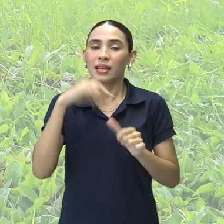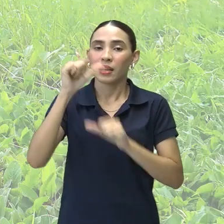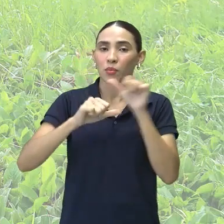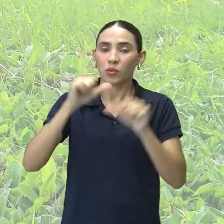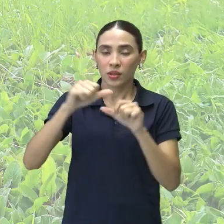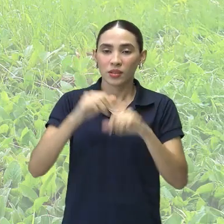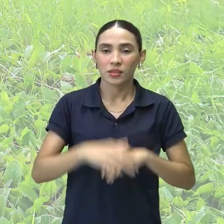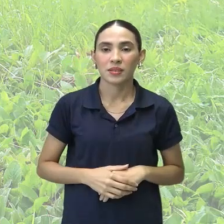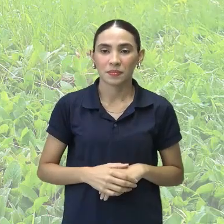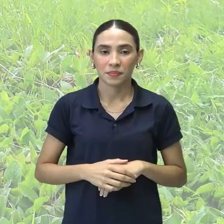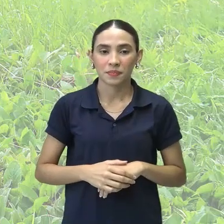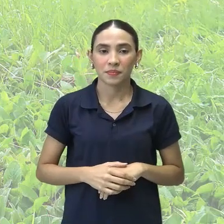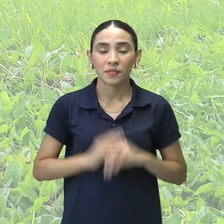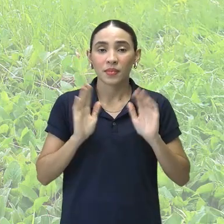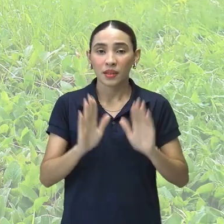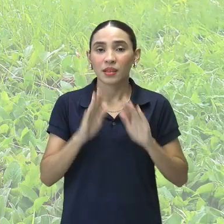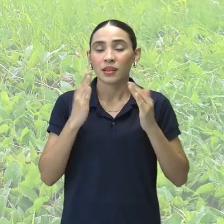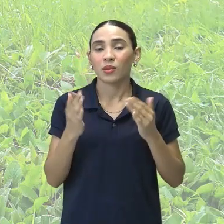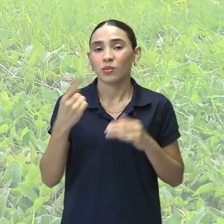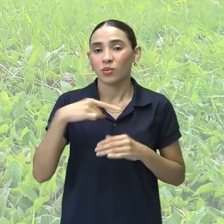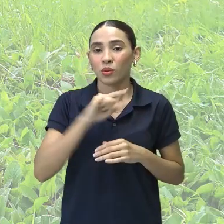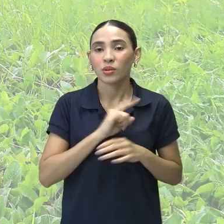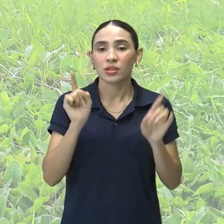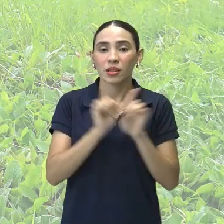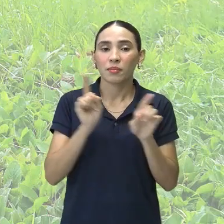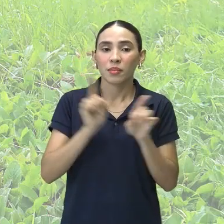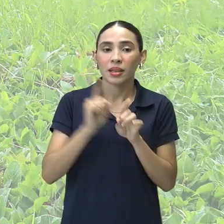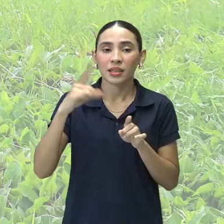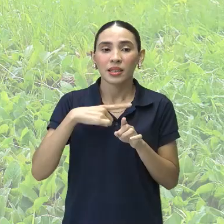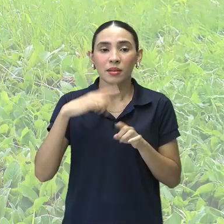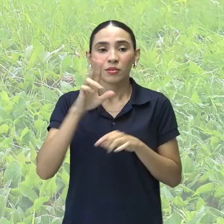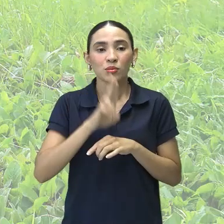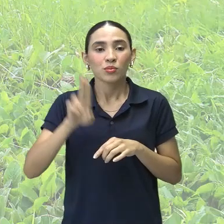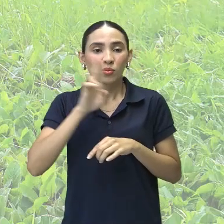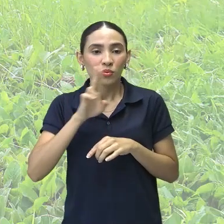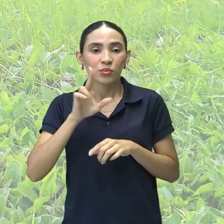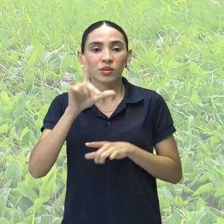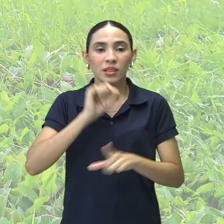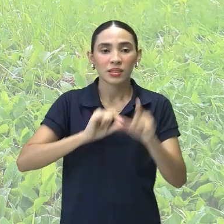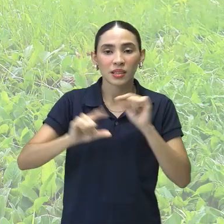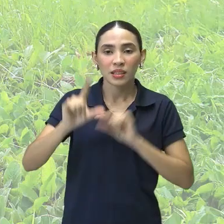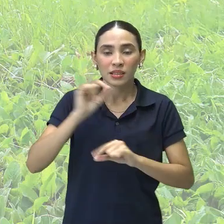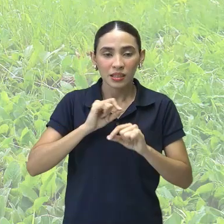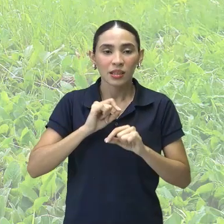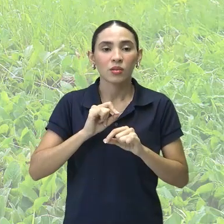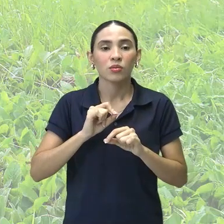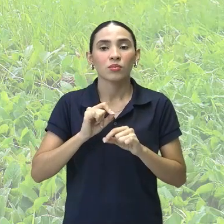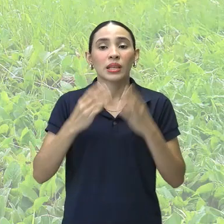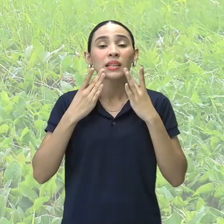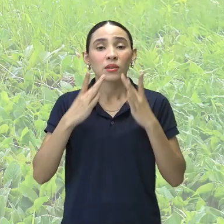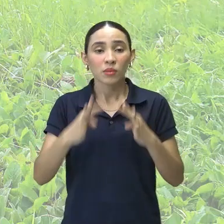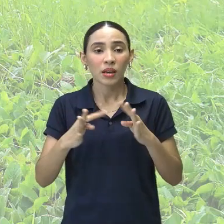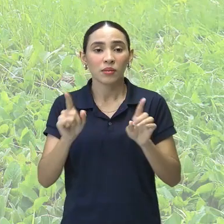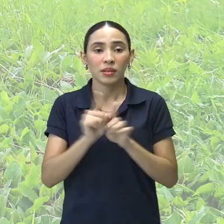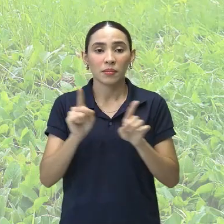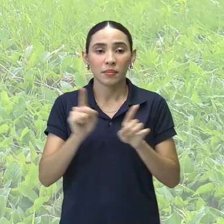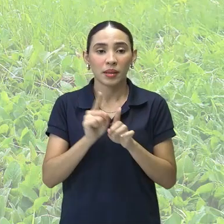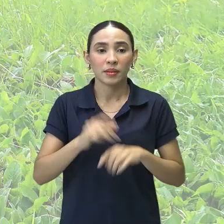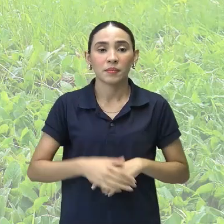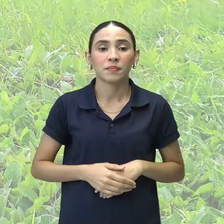variação, né? Então, nós temos também aí aplicações da seleção, né, da seleção natural,